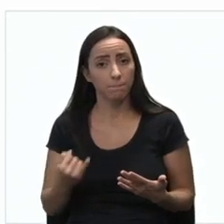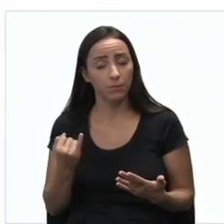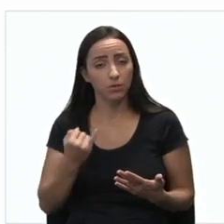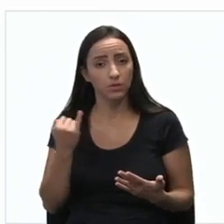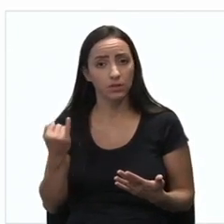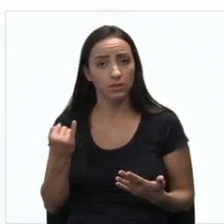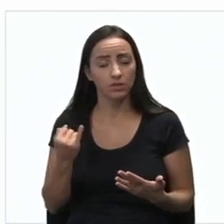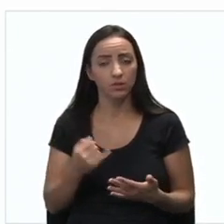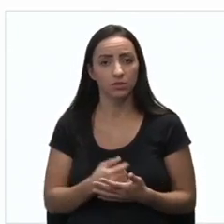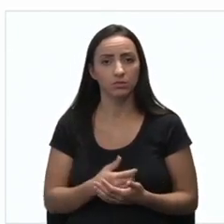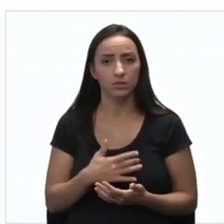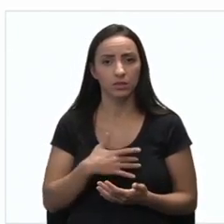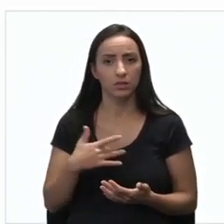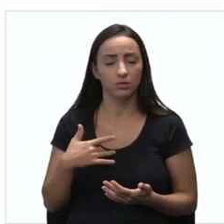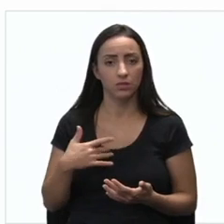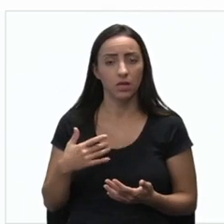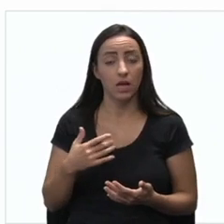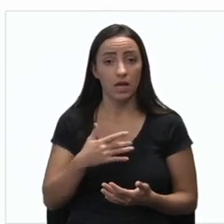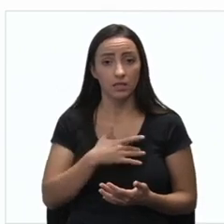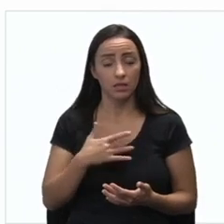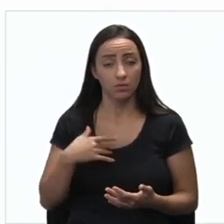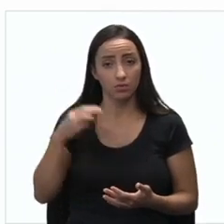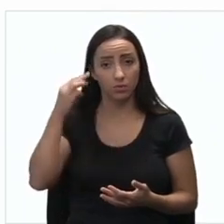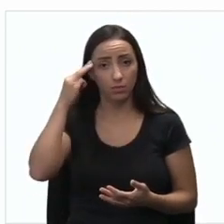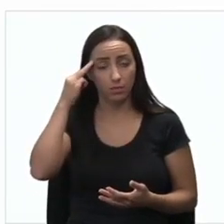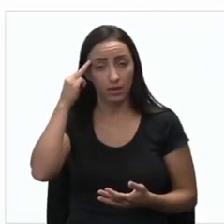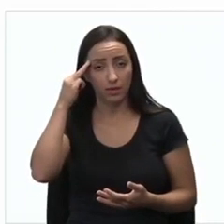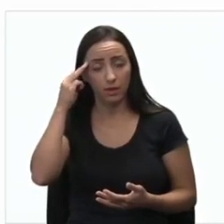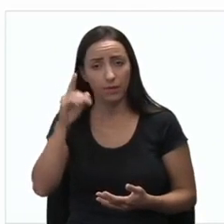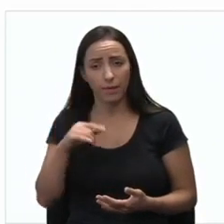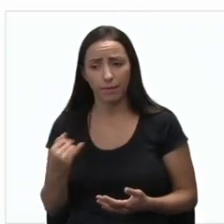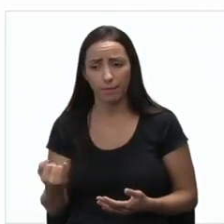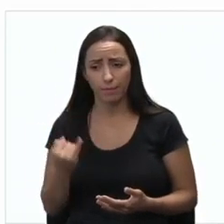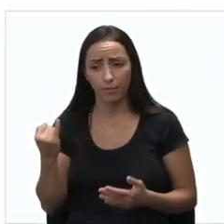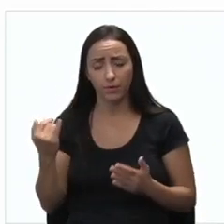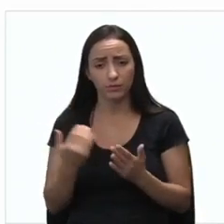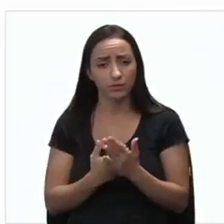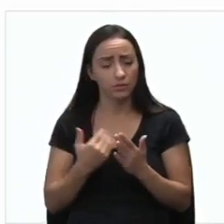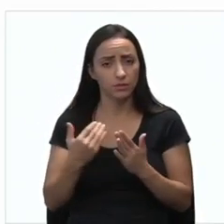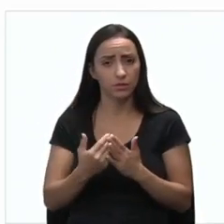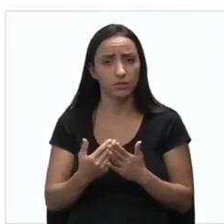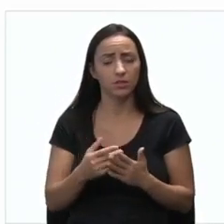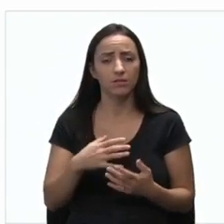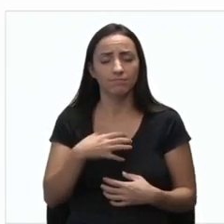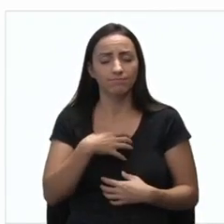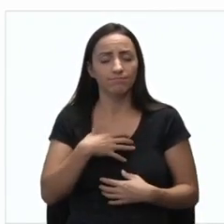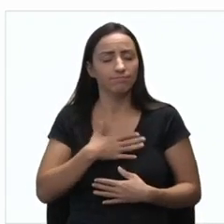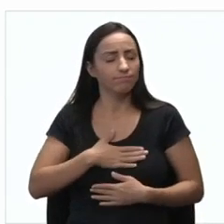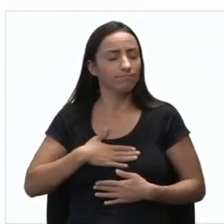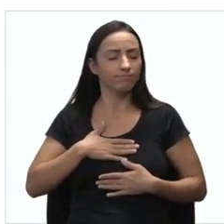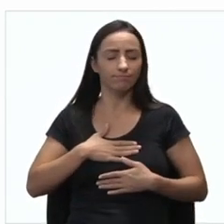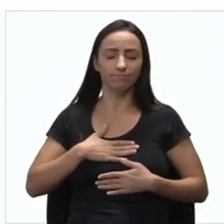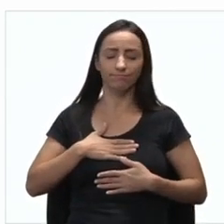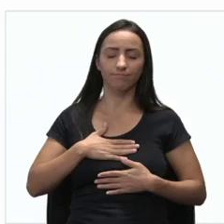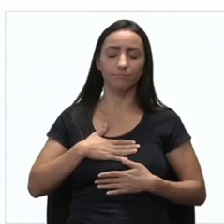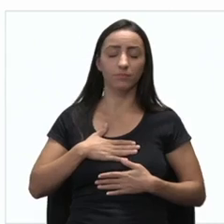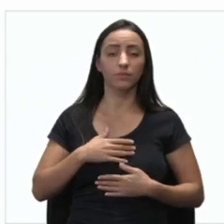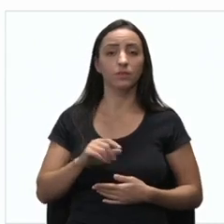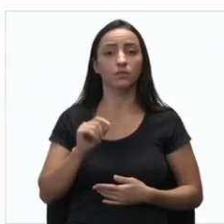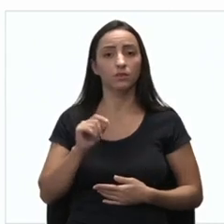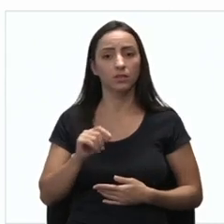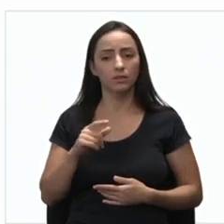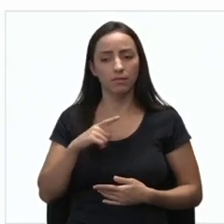saúde, certo? A saúde mental, ela é, então, um estado de bem-estar, no qual o indivíduo realiza suas